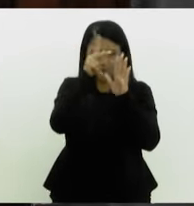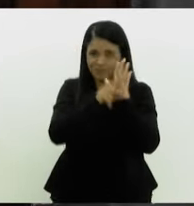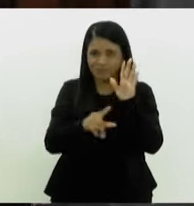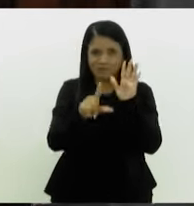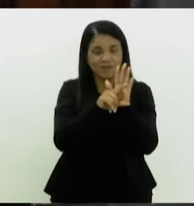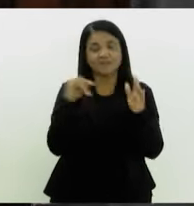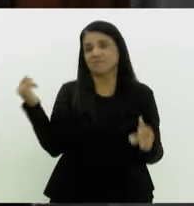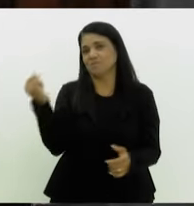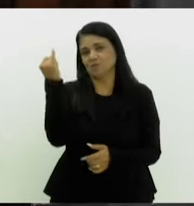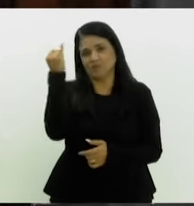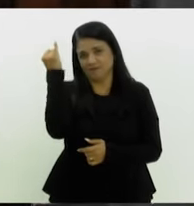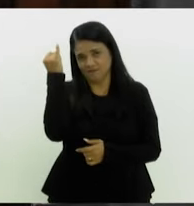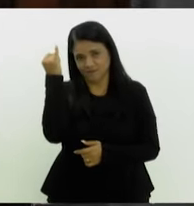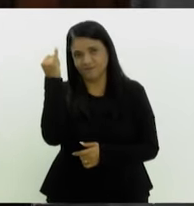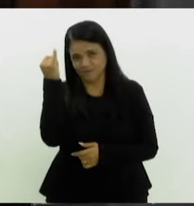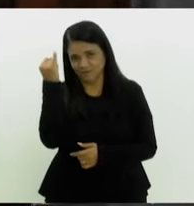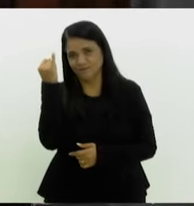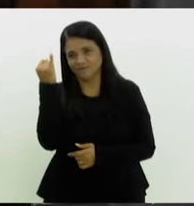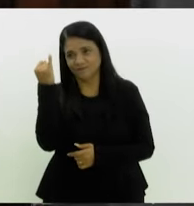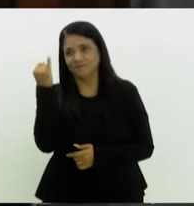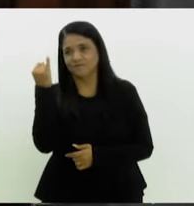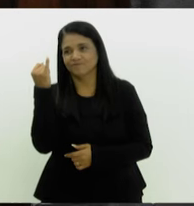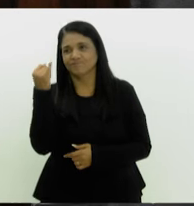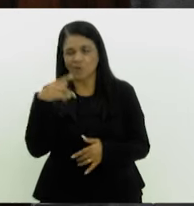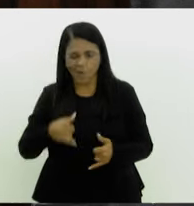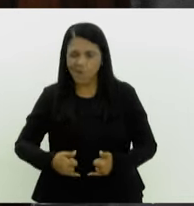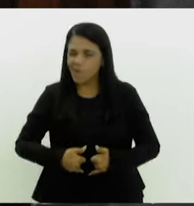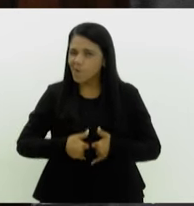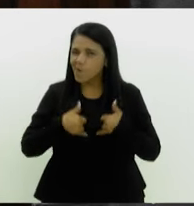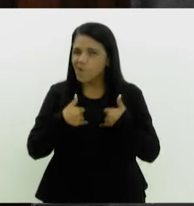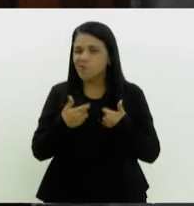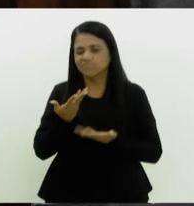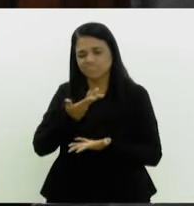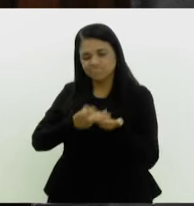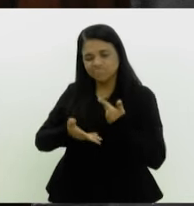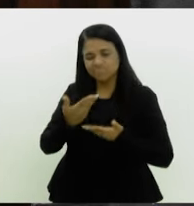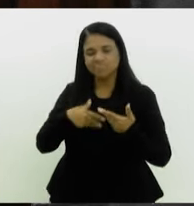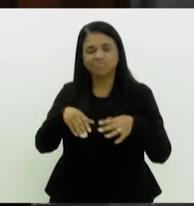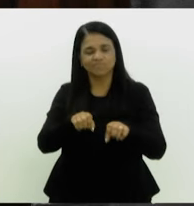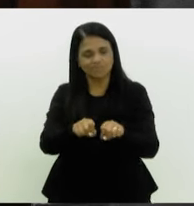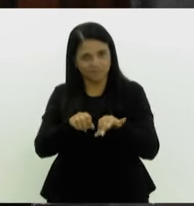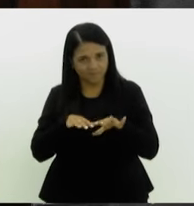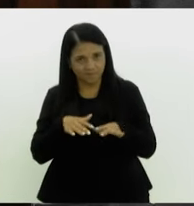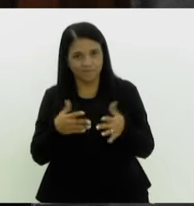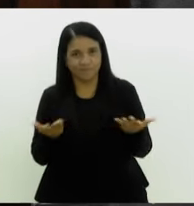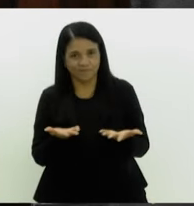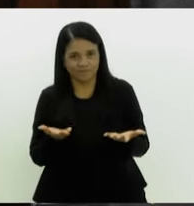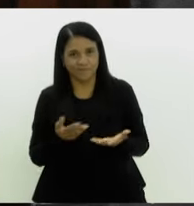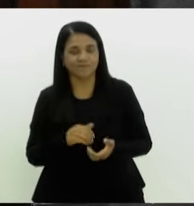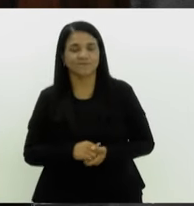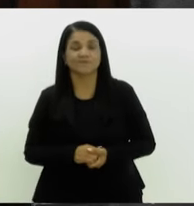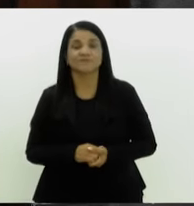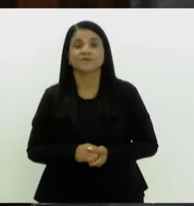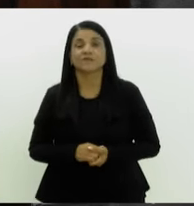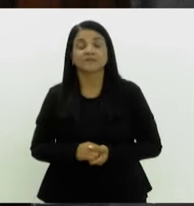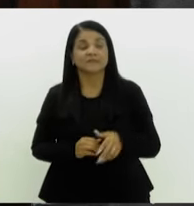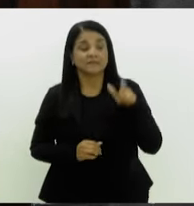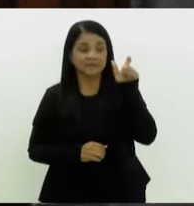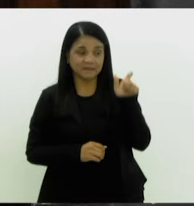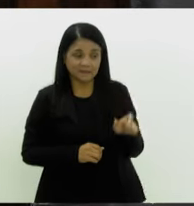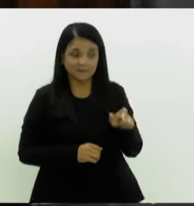projetos de projetos nossos é um orgulho dividir o Parlamento com você falar da